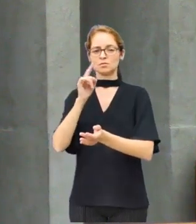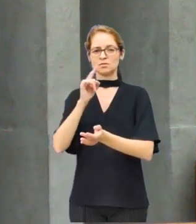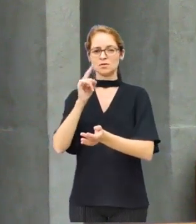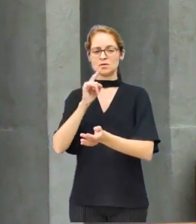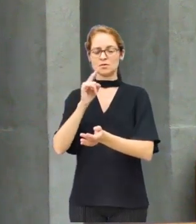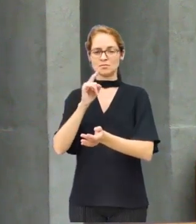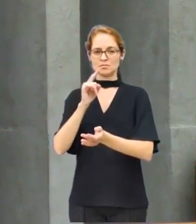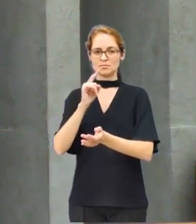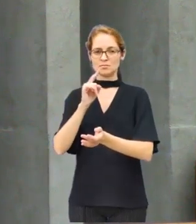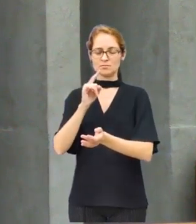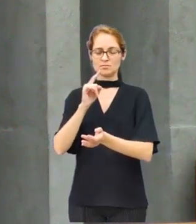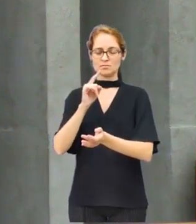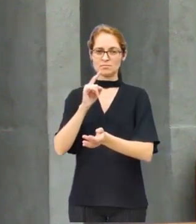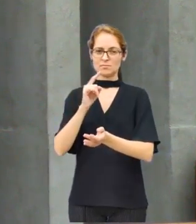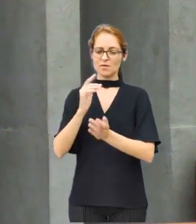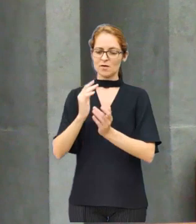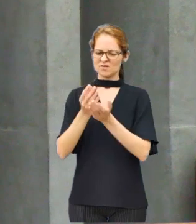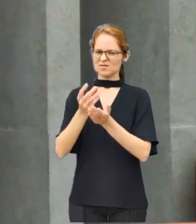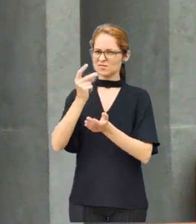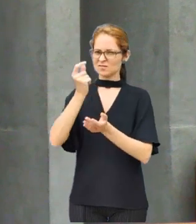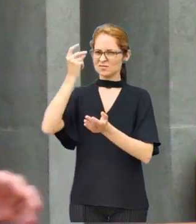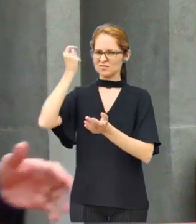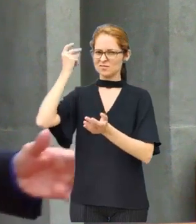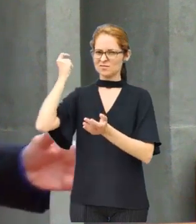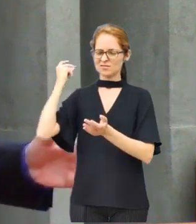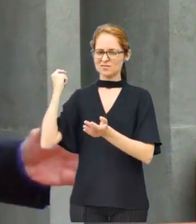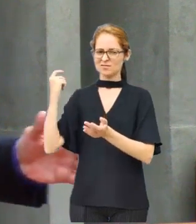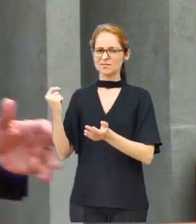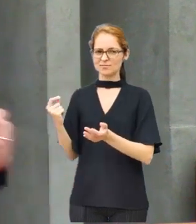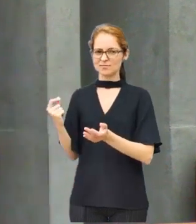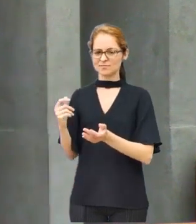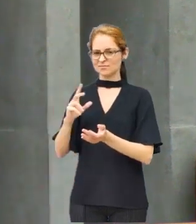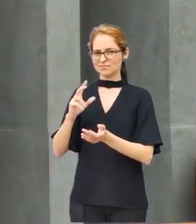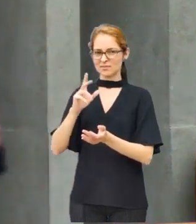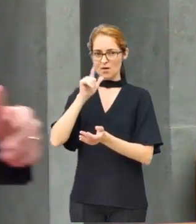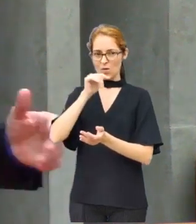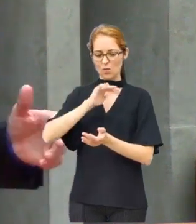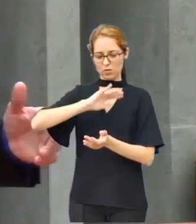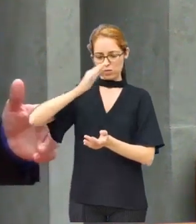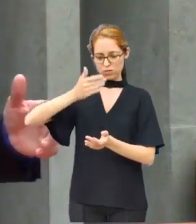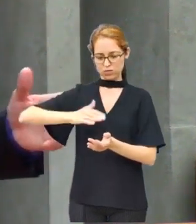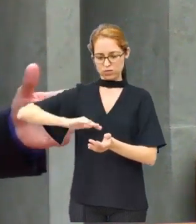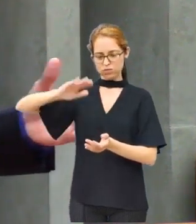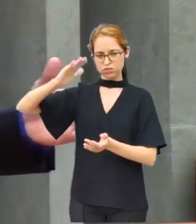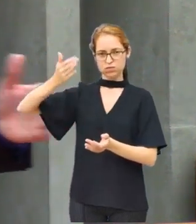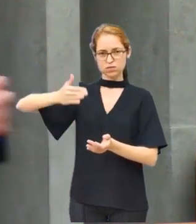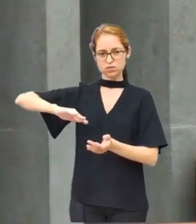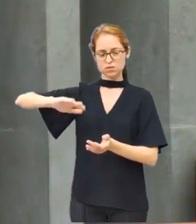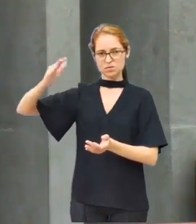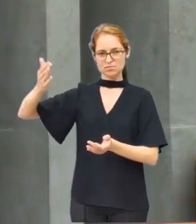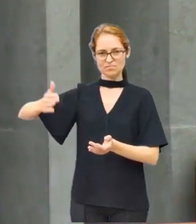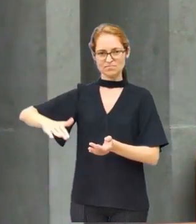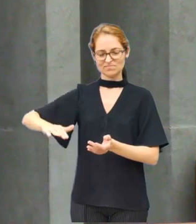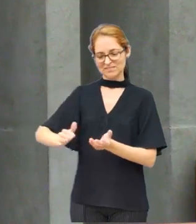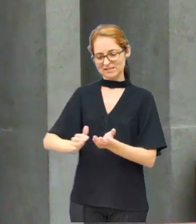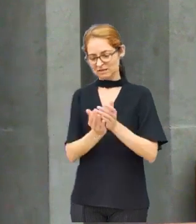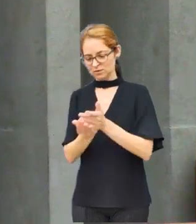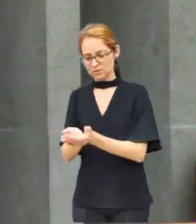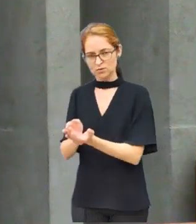sofrem também com essas grandes tempestades. Agora imagina ondas vindo de tudo quanto é lado e agora batendo naquele